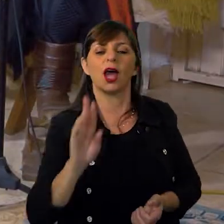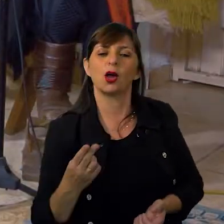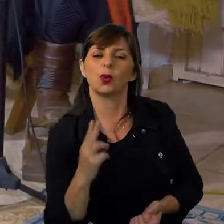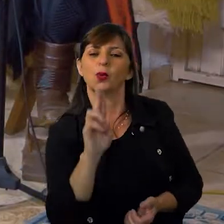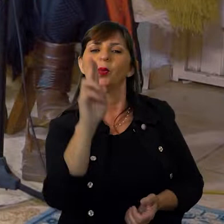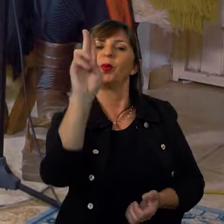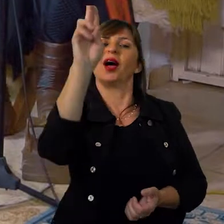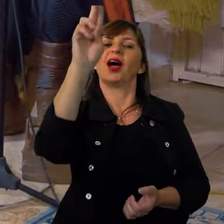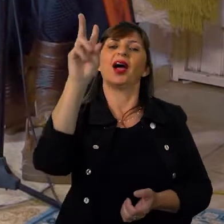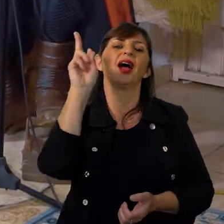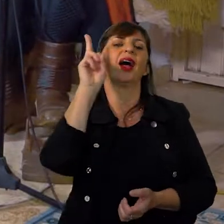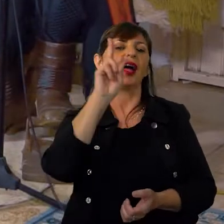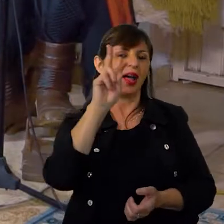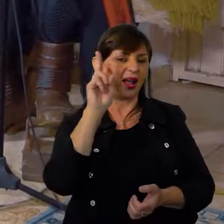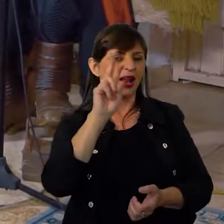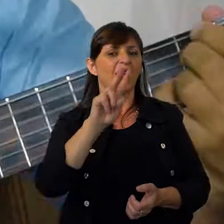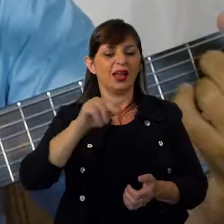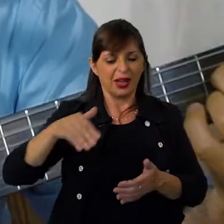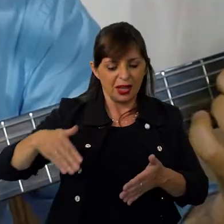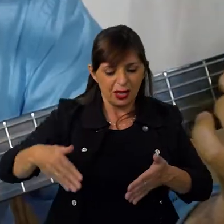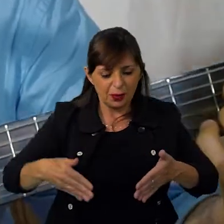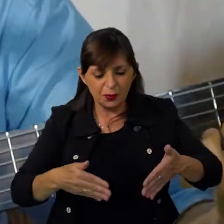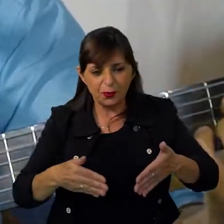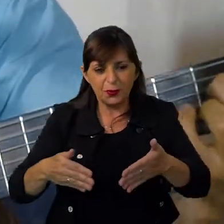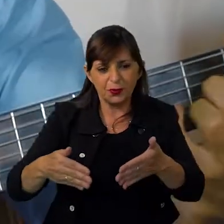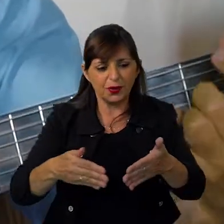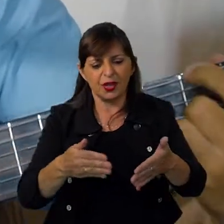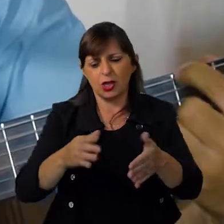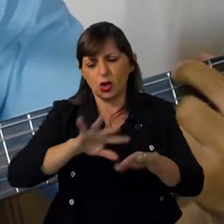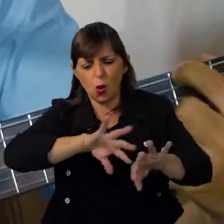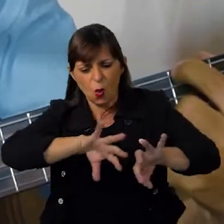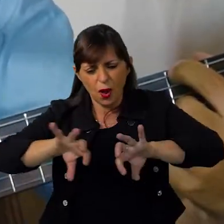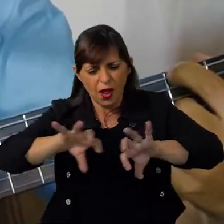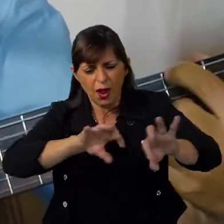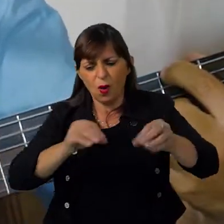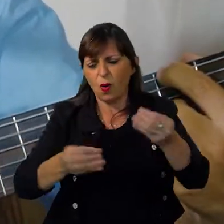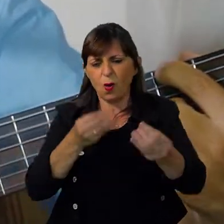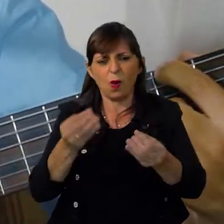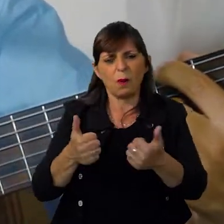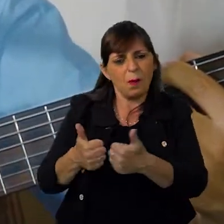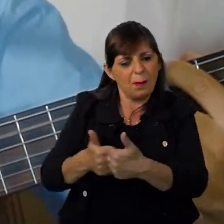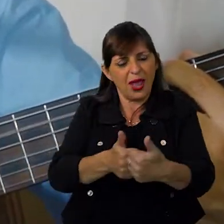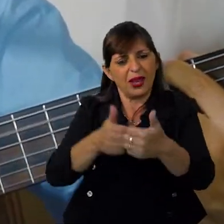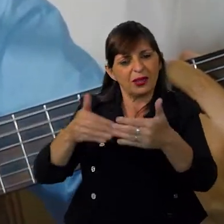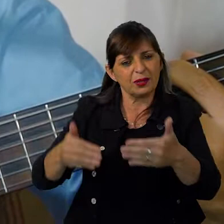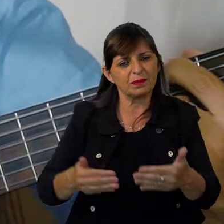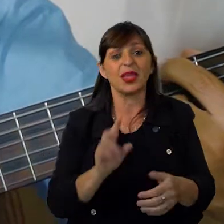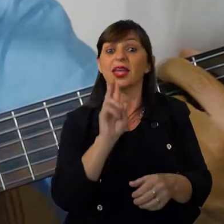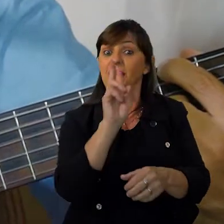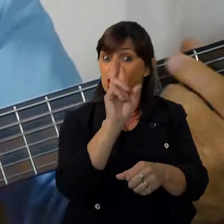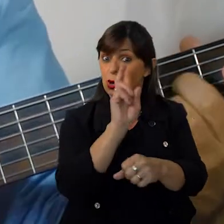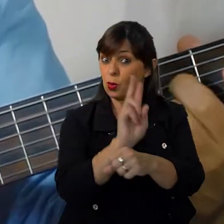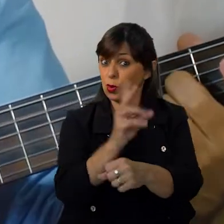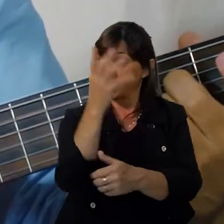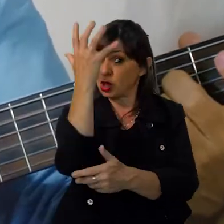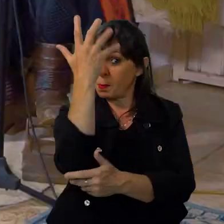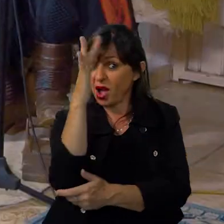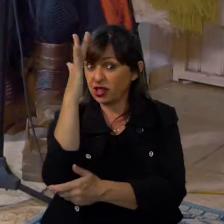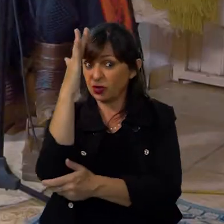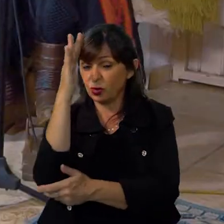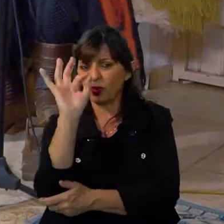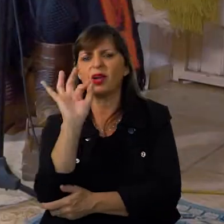versos como lembrança de um Costeiro sonhador e quem cuida o mato